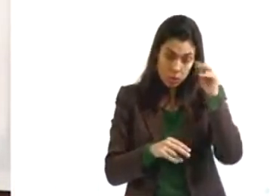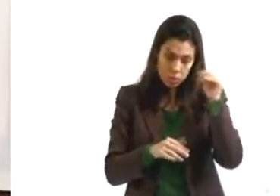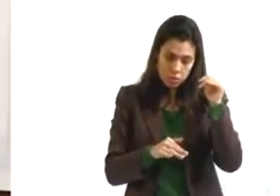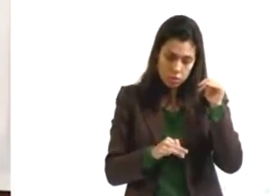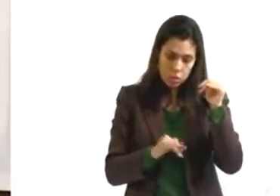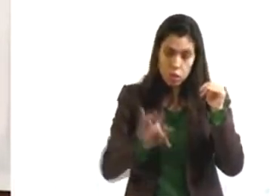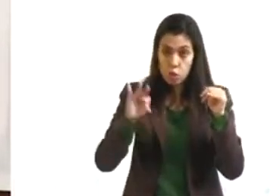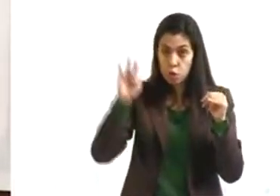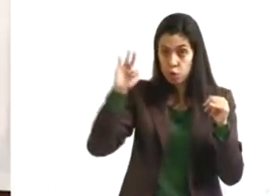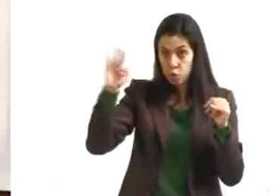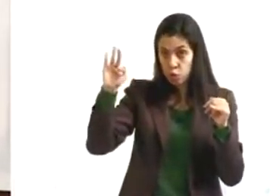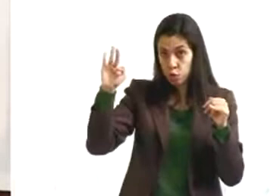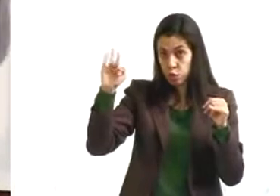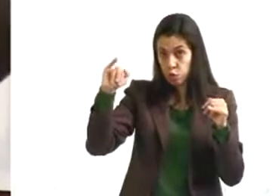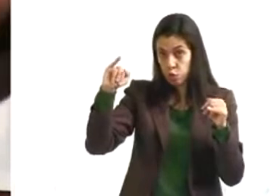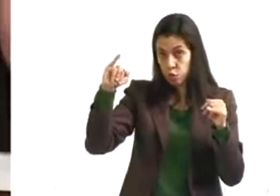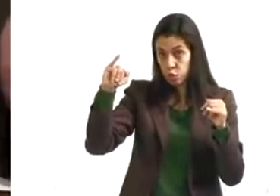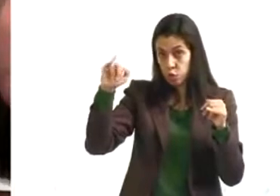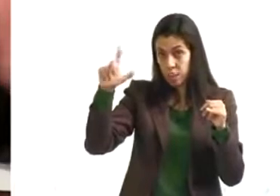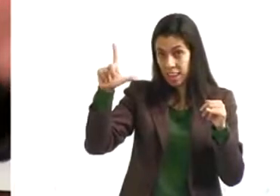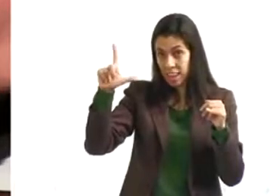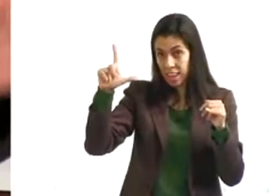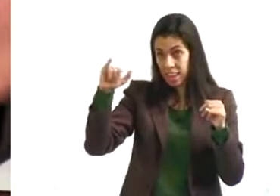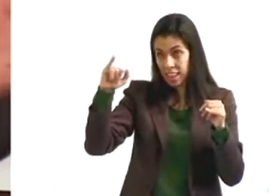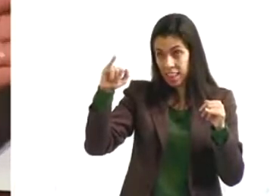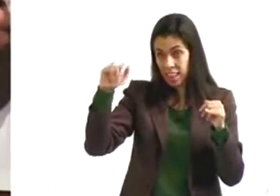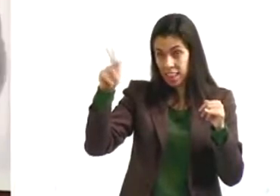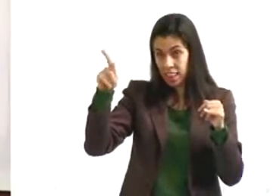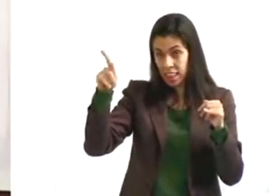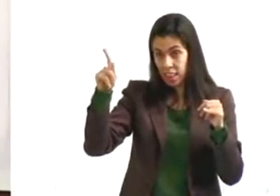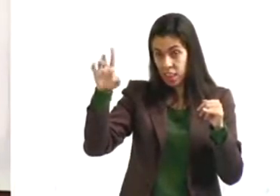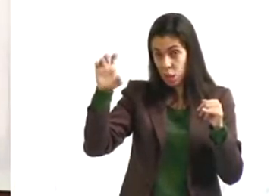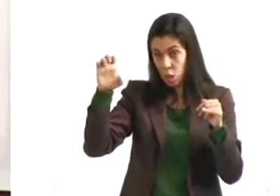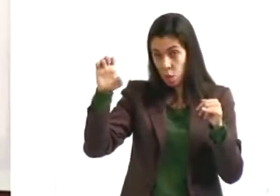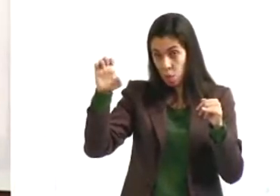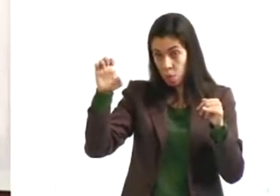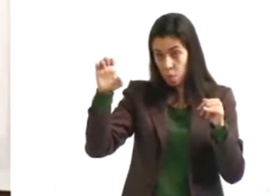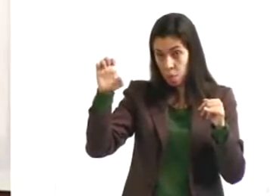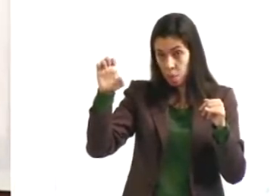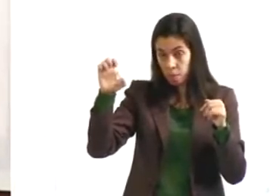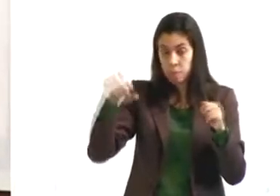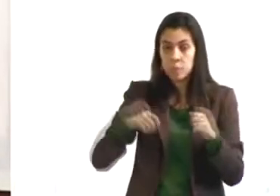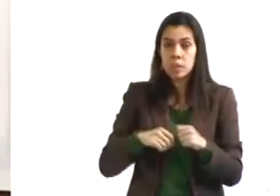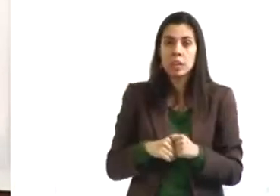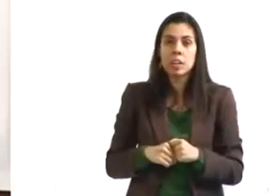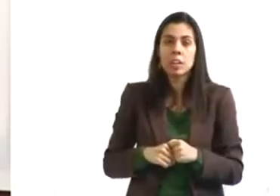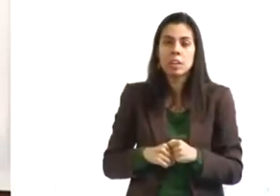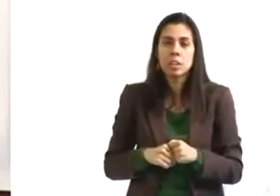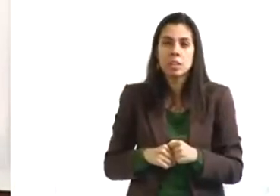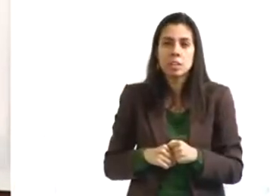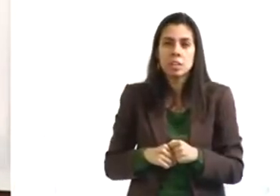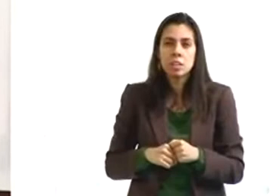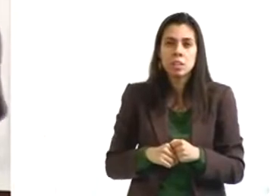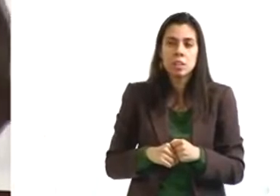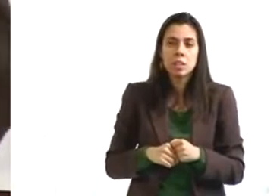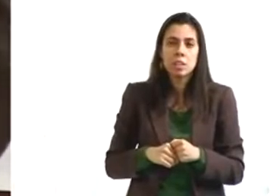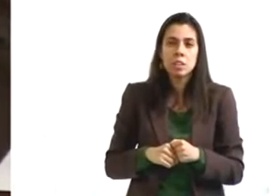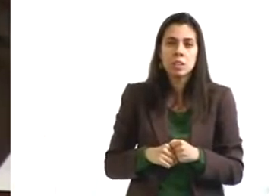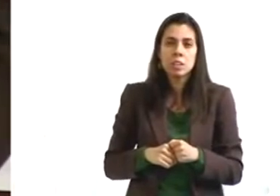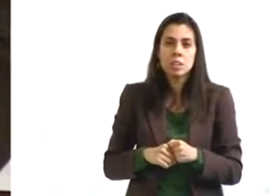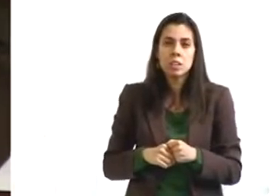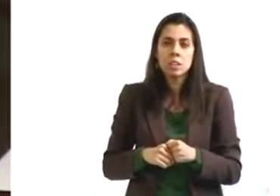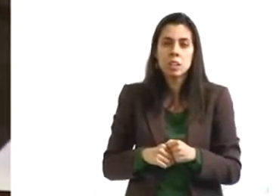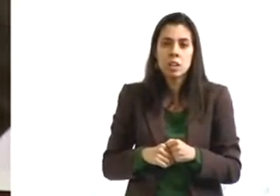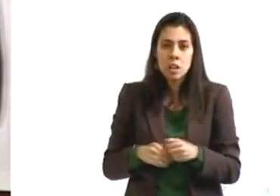o apóstolo Filipe. Nós temos também Filipe lá no colégio apostólico, mas este Filipe aqui, ele fazia parte primeiramente